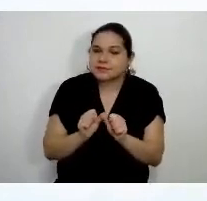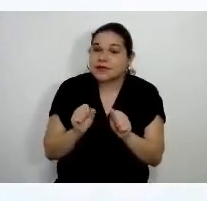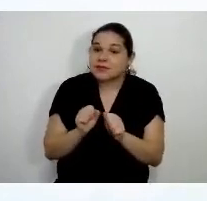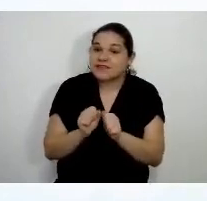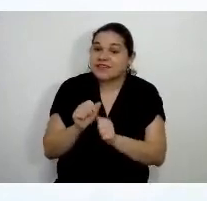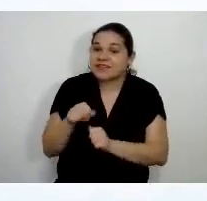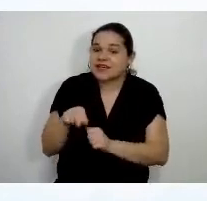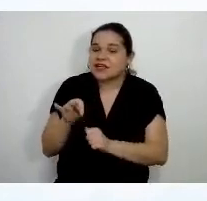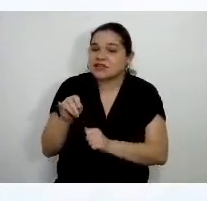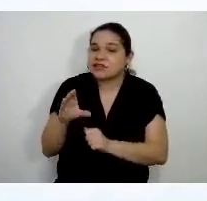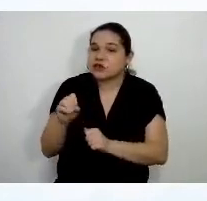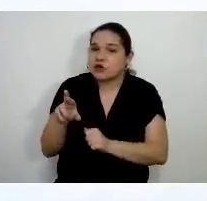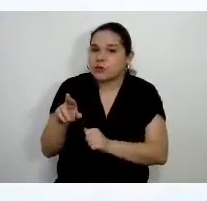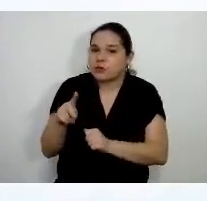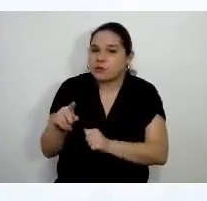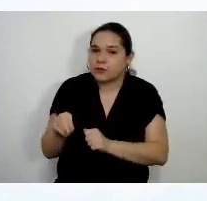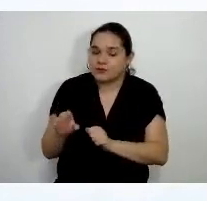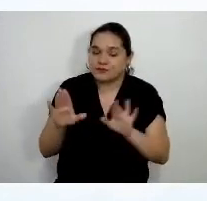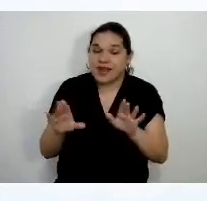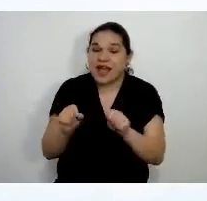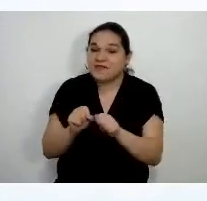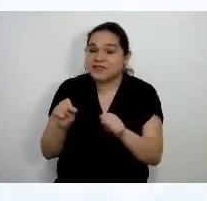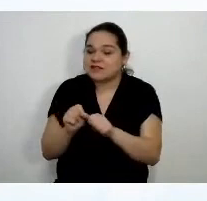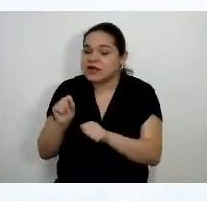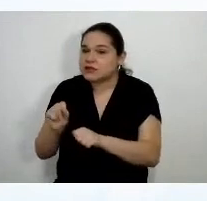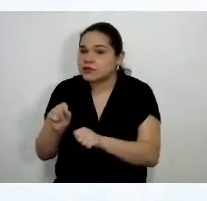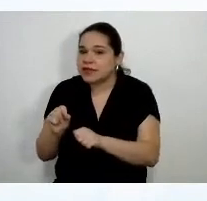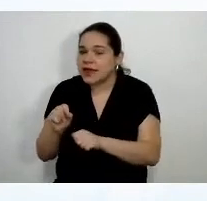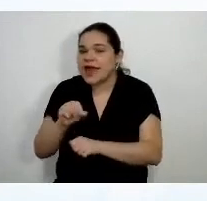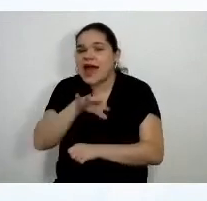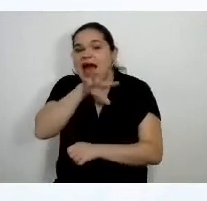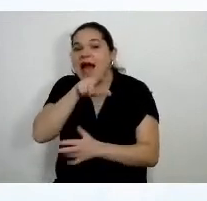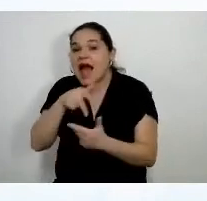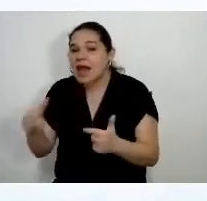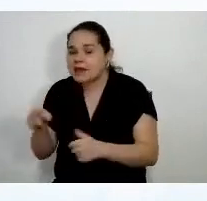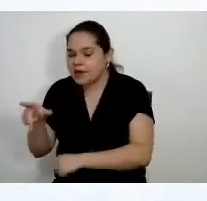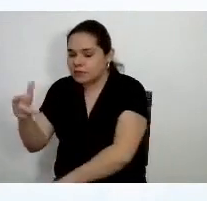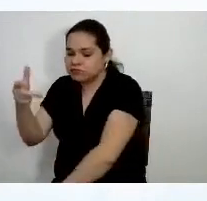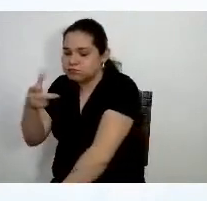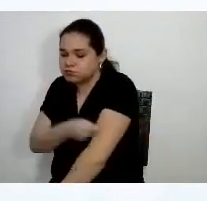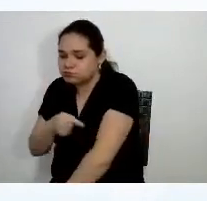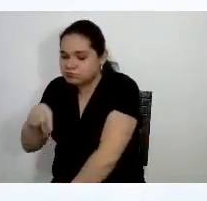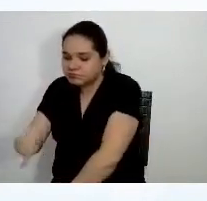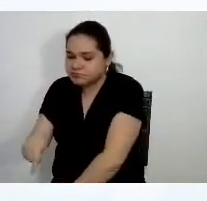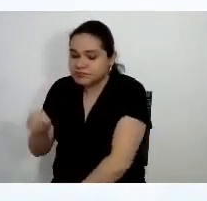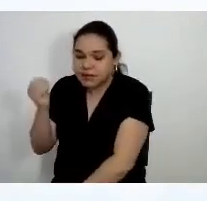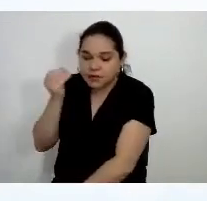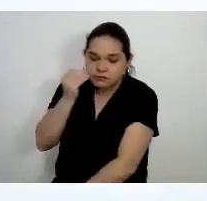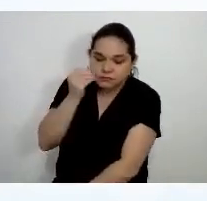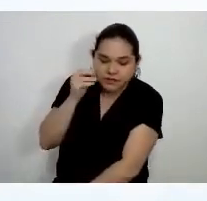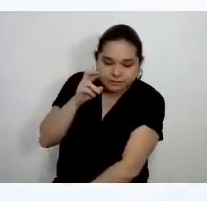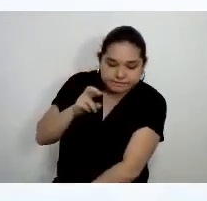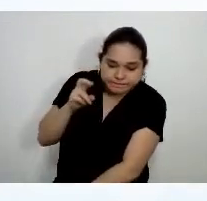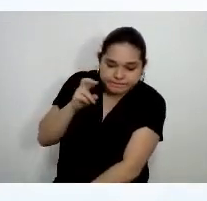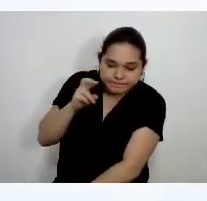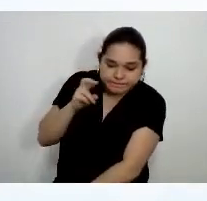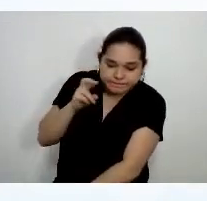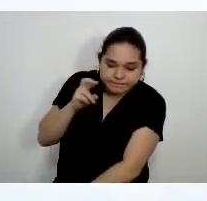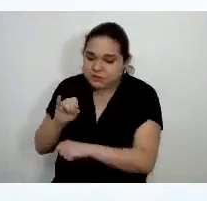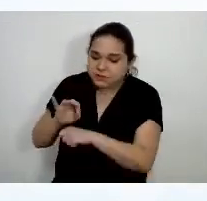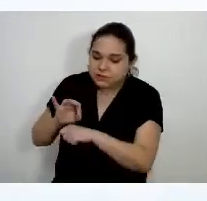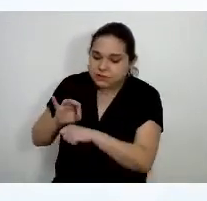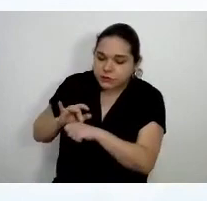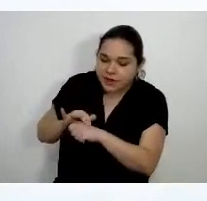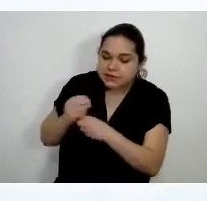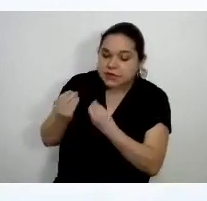vírus num animal para ver a capacidade dele produzir doença. Ele provavelmente vai produzir. Aí na segunda,